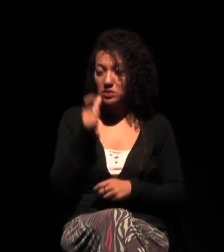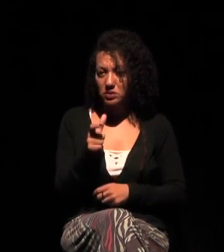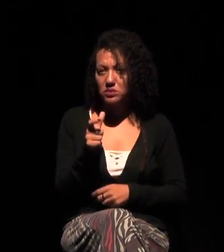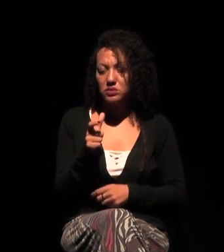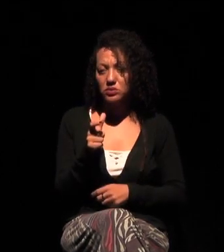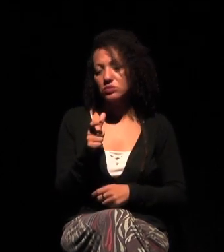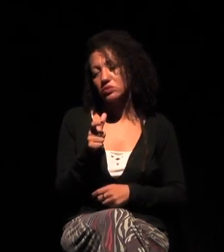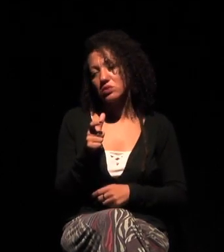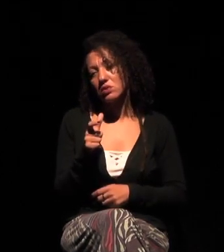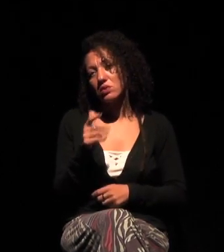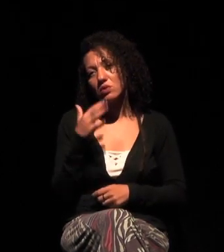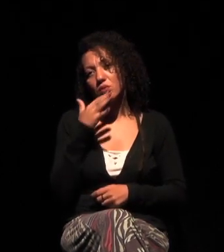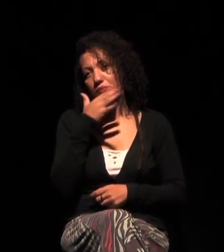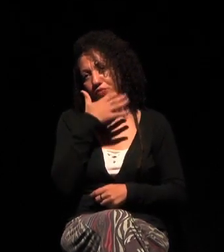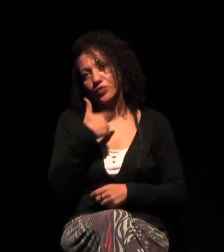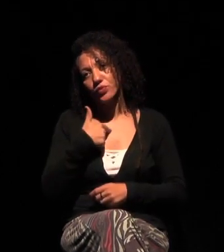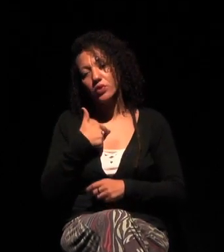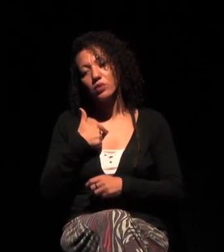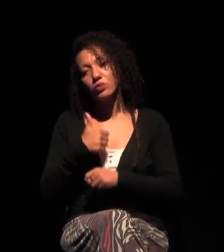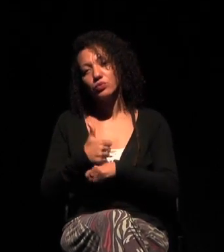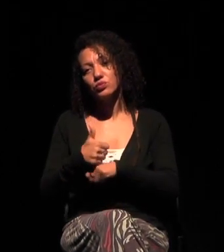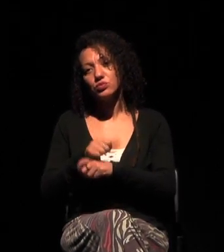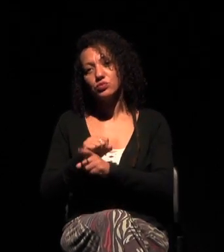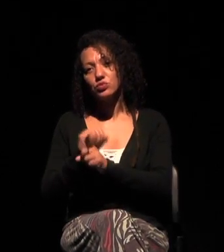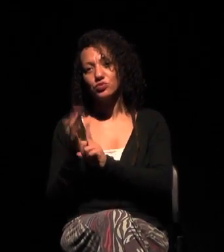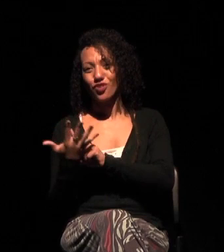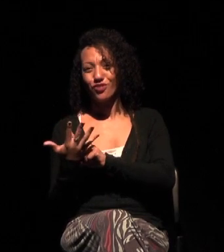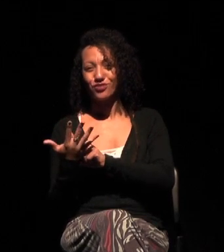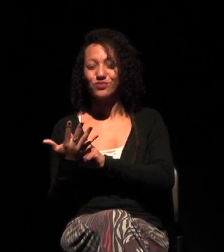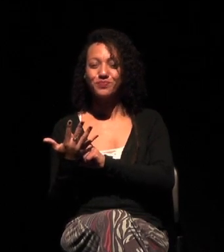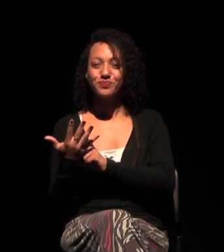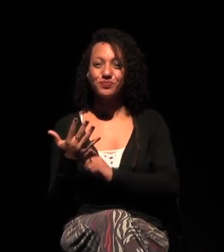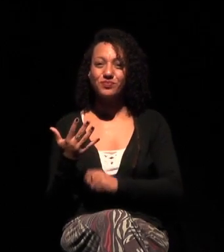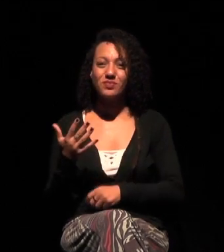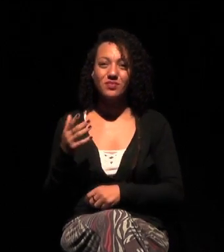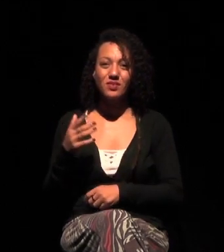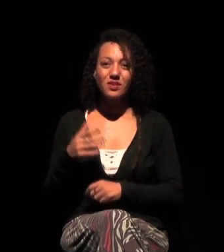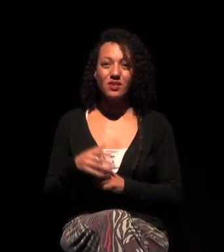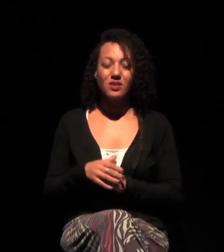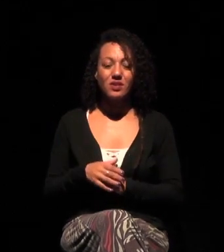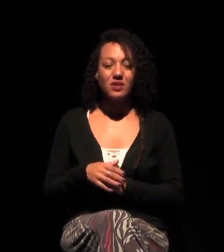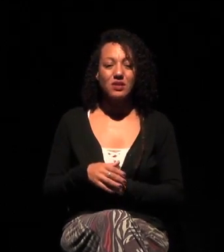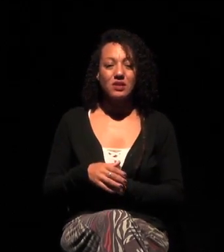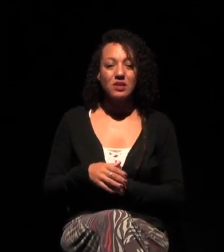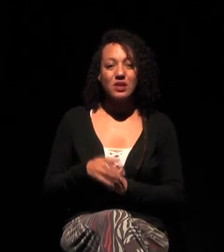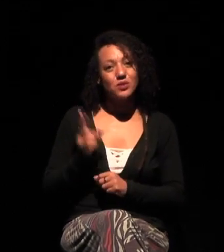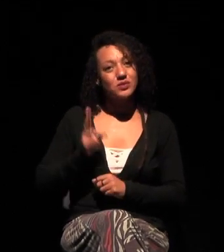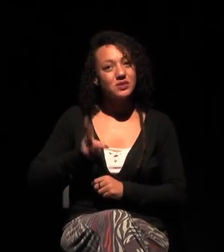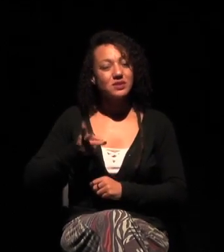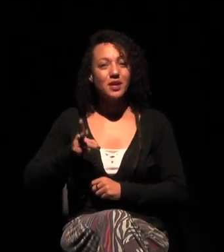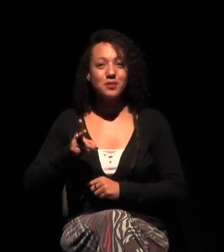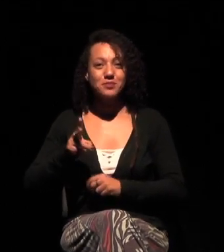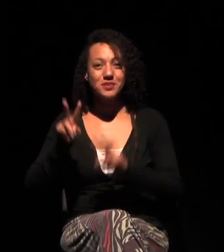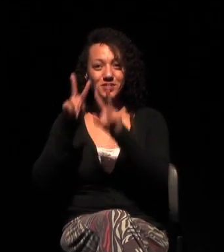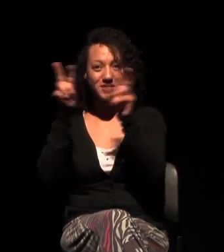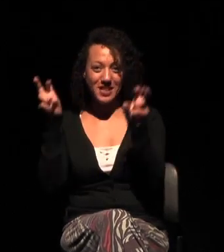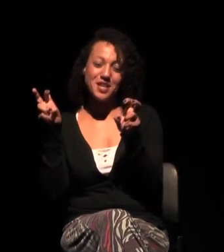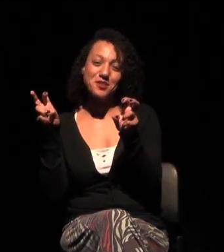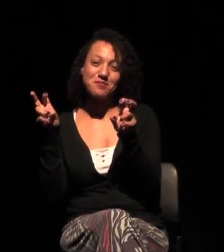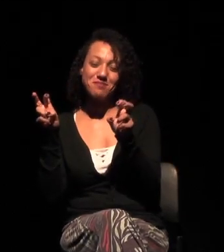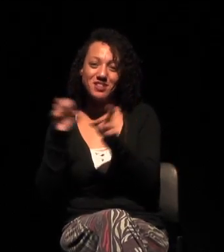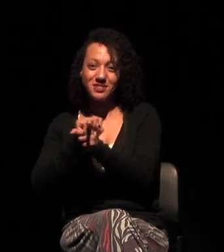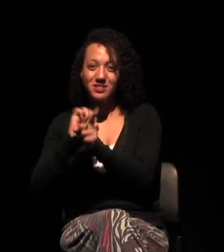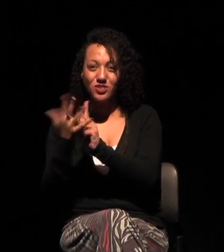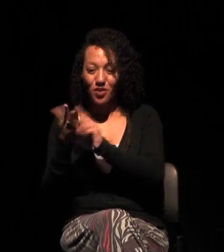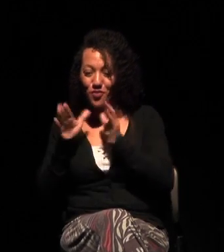interessante claro que eu so cial como dizemos em portugal por sua brava para assar a minha sardinha